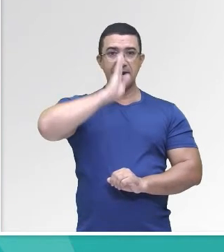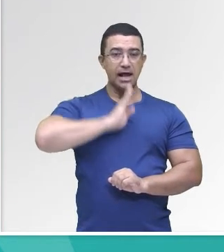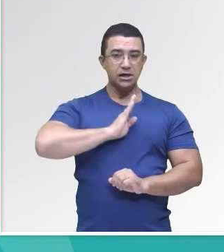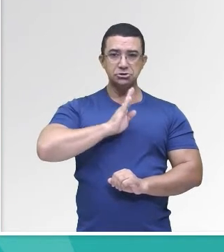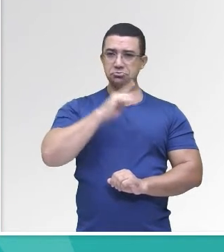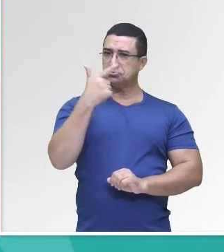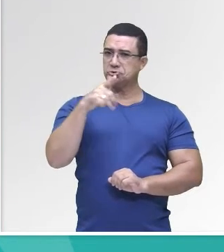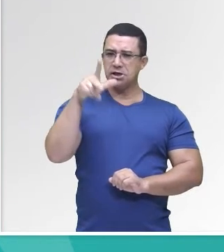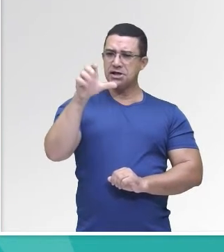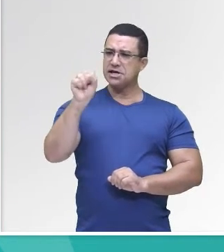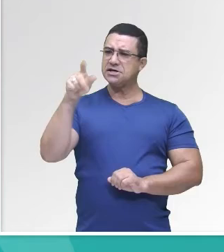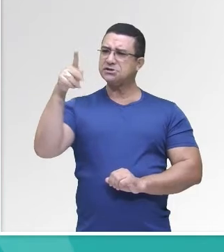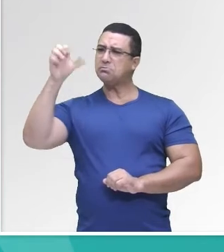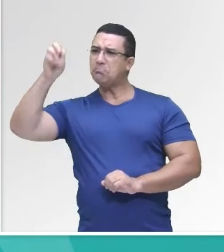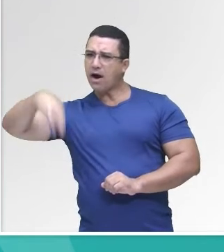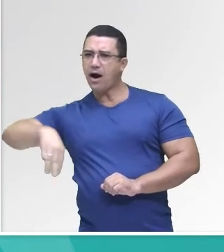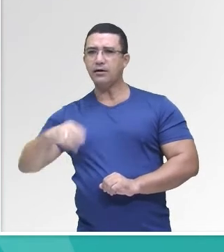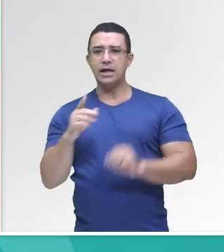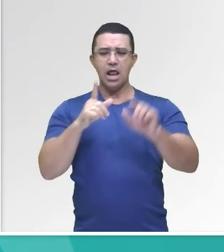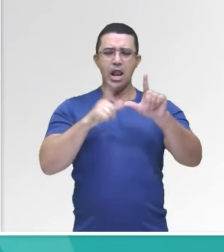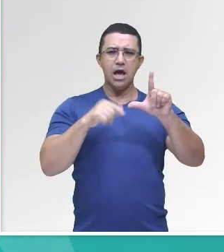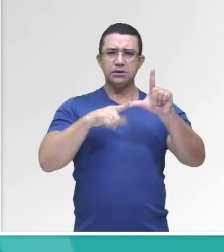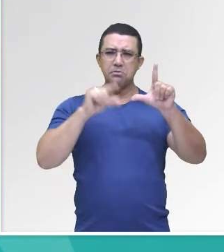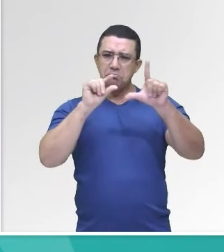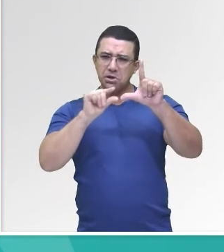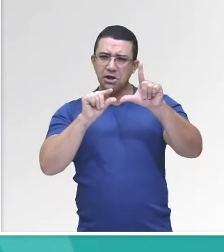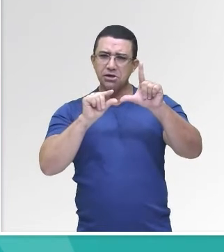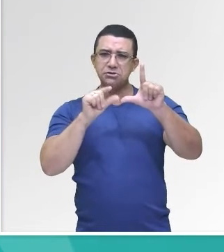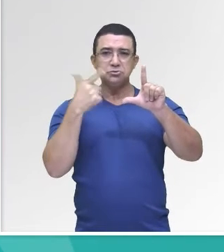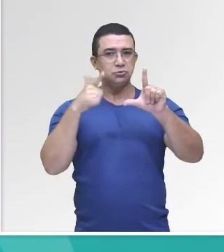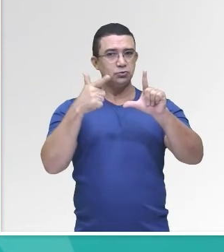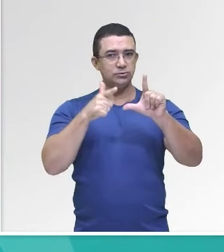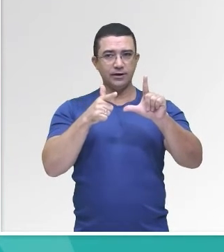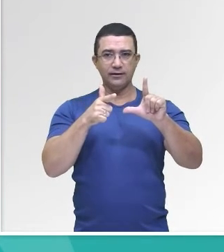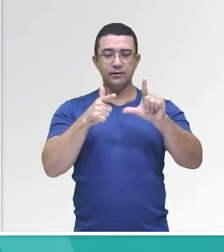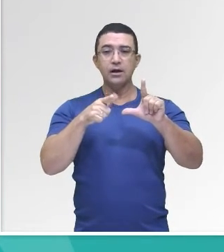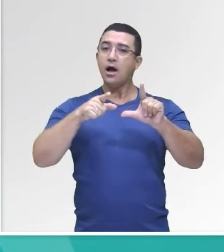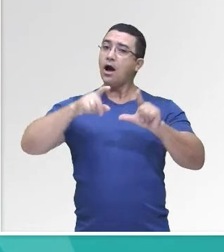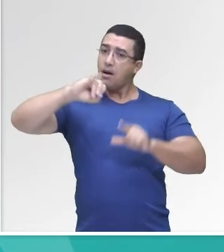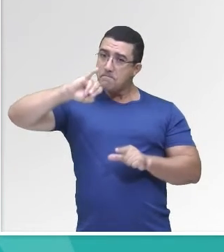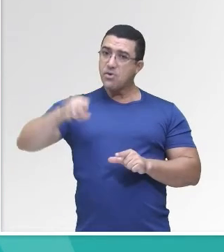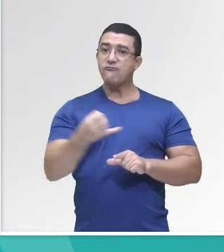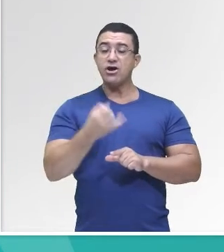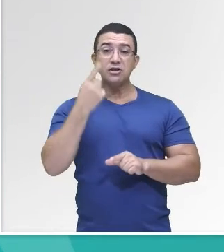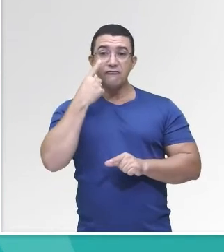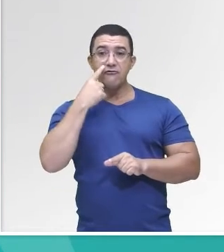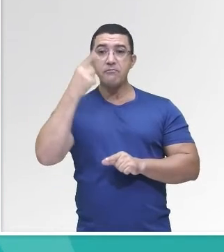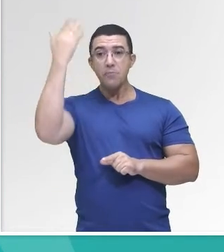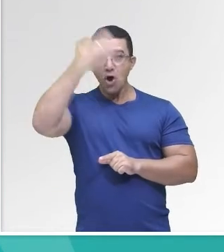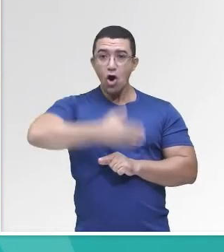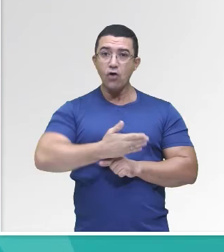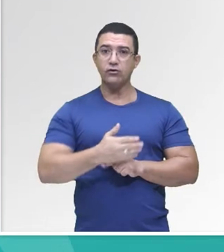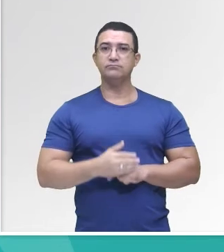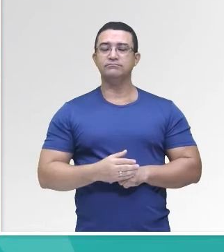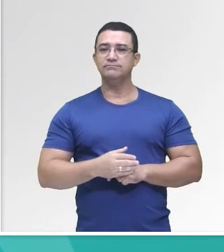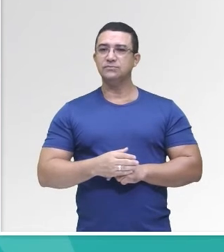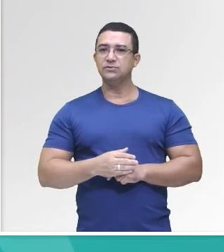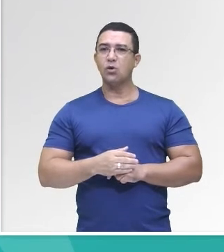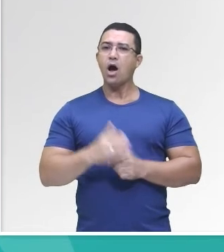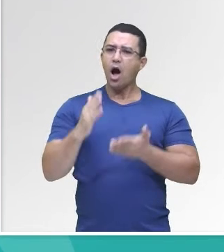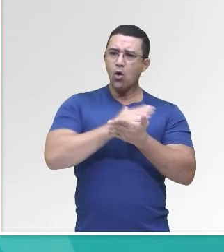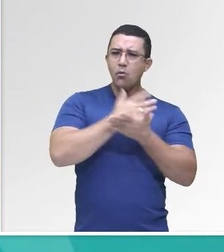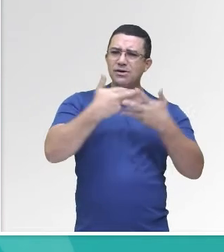letra pequena, compruébalo. Então você observa que ele utiliza aqui alguns recursos para chamar a